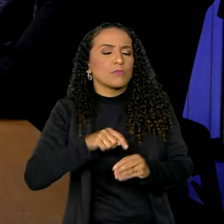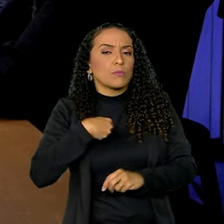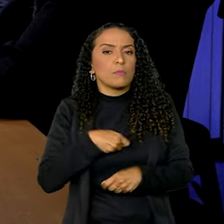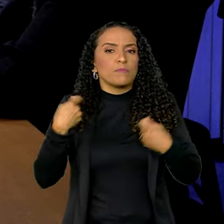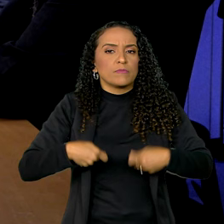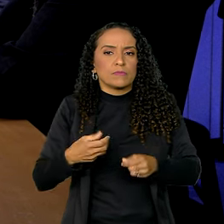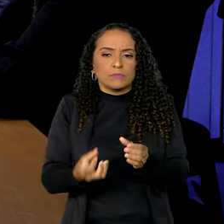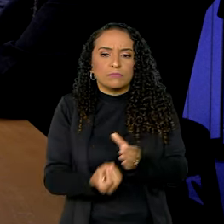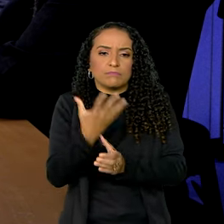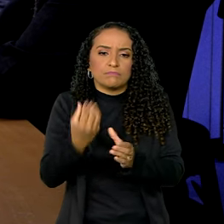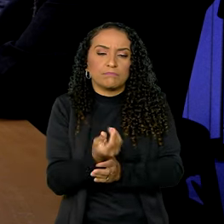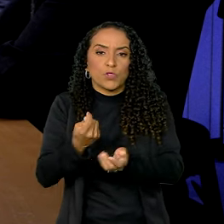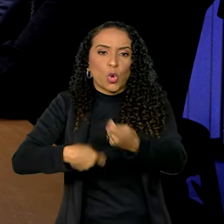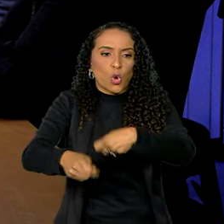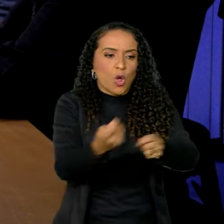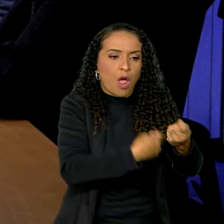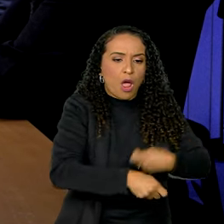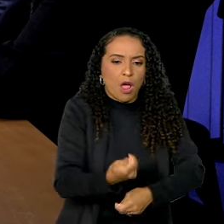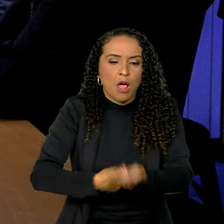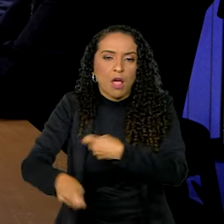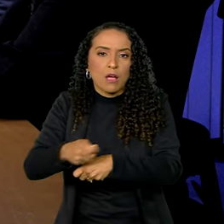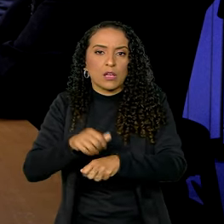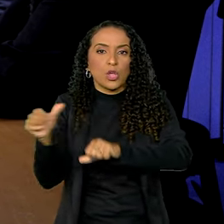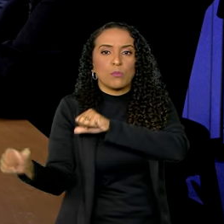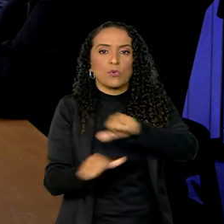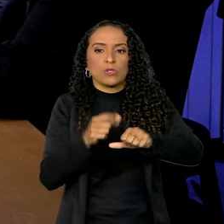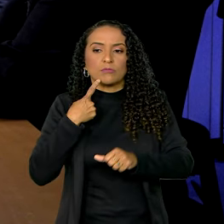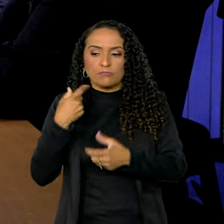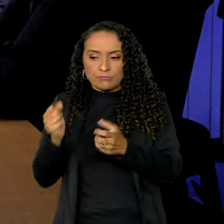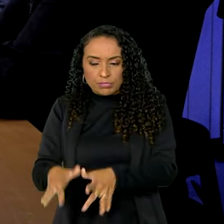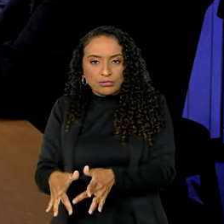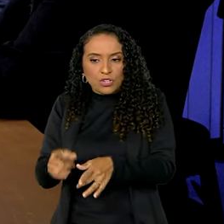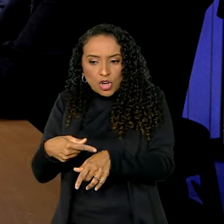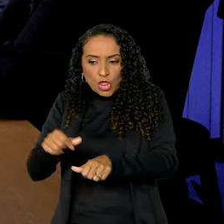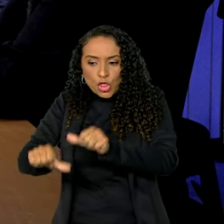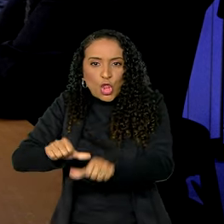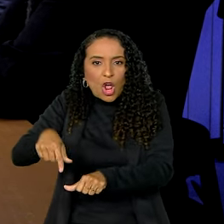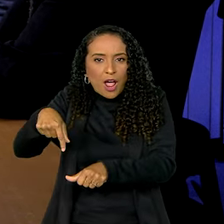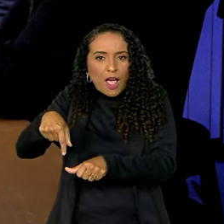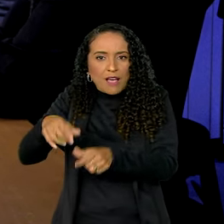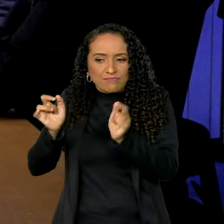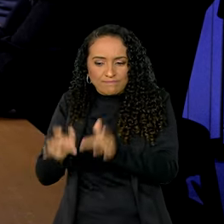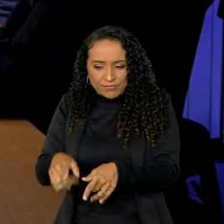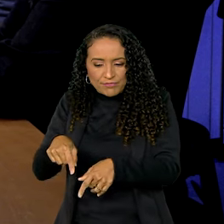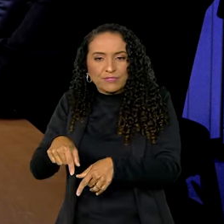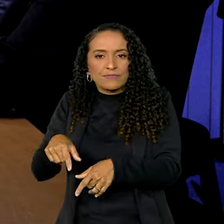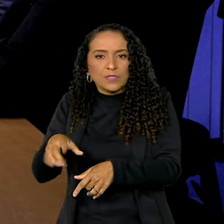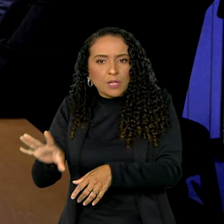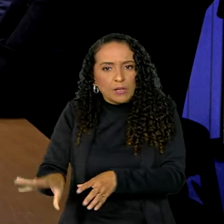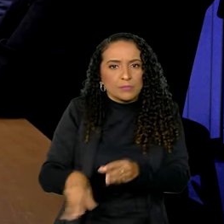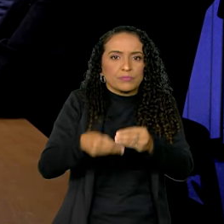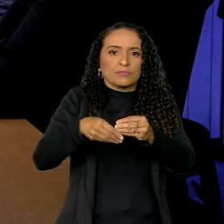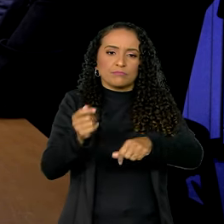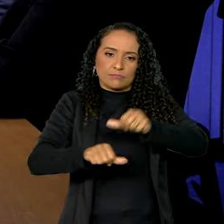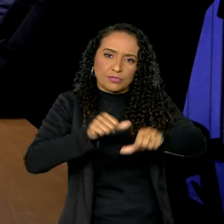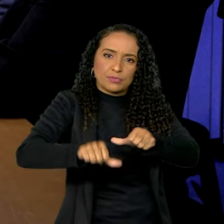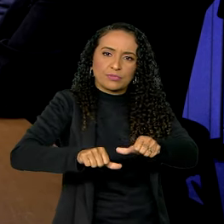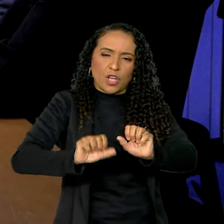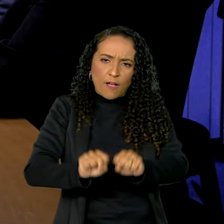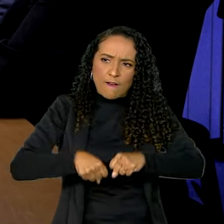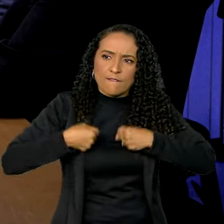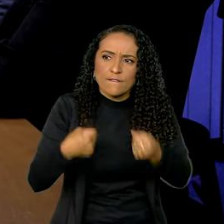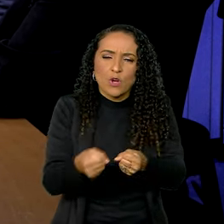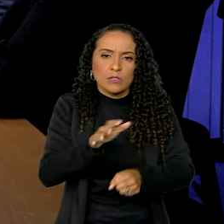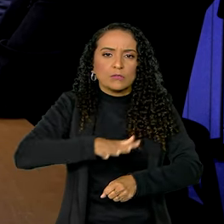promover economia circular transformar o resíduo dar valor ao resíduo e engajar as forças do mercado e